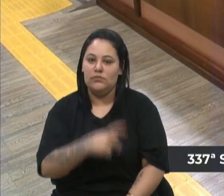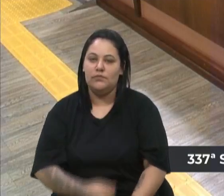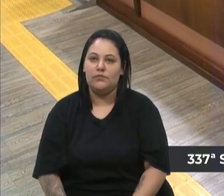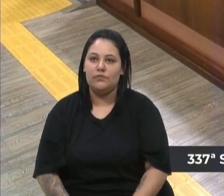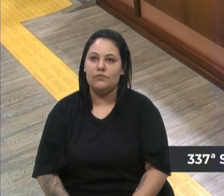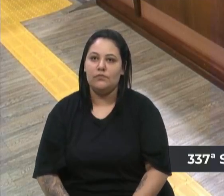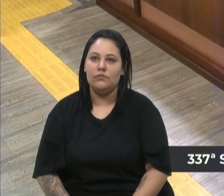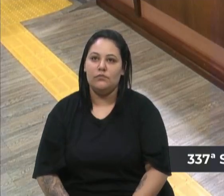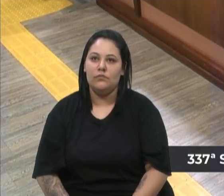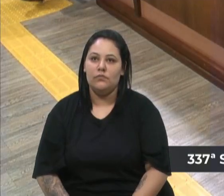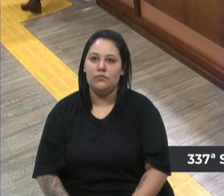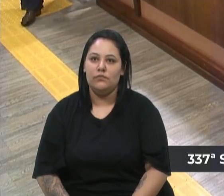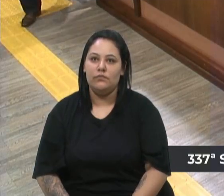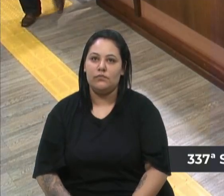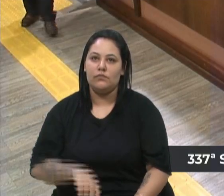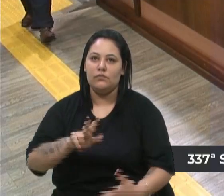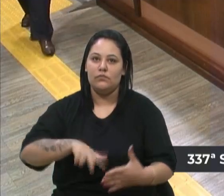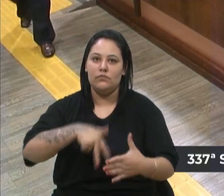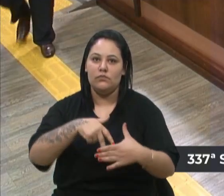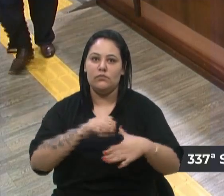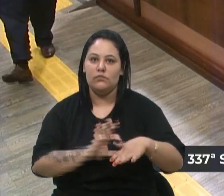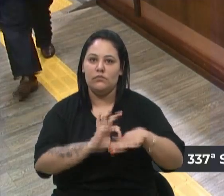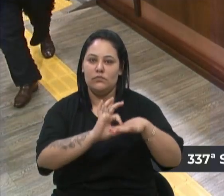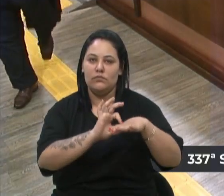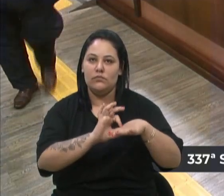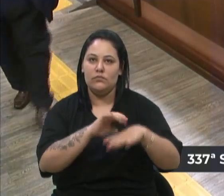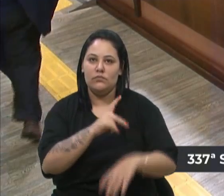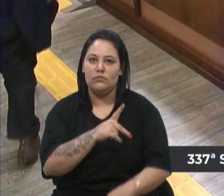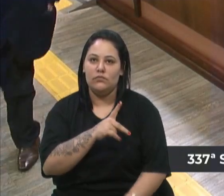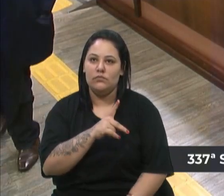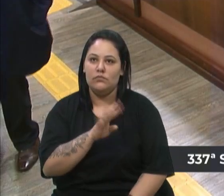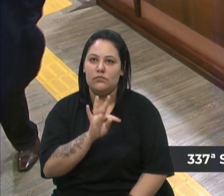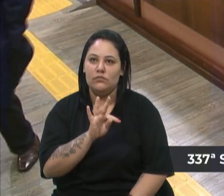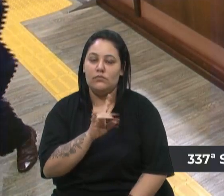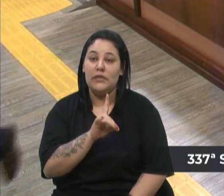declaração de líder bancado PDT, na tribuna, Rafael Bueno.